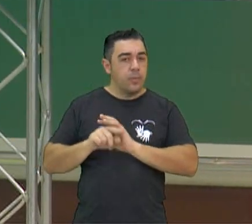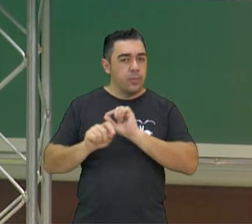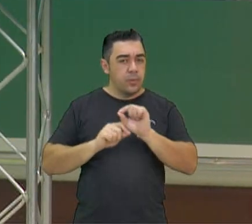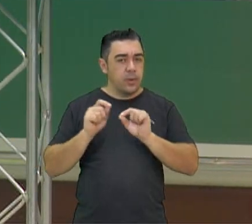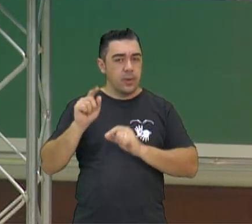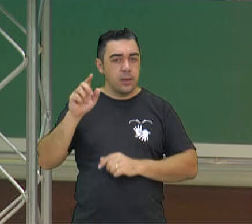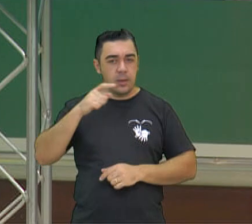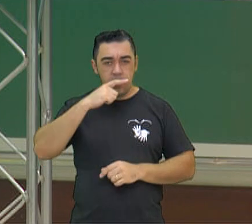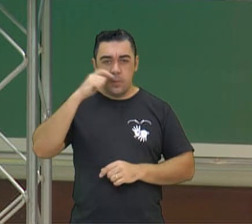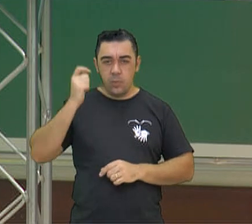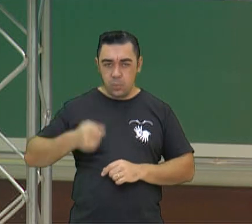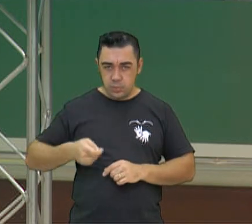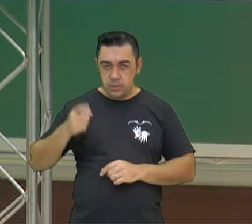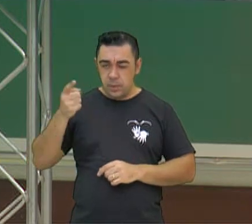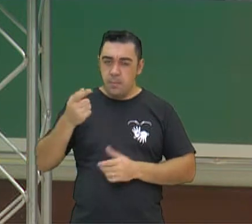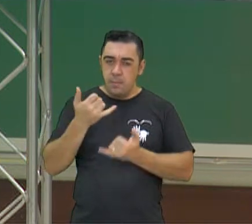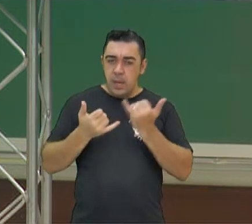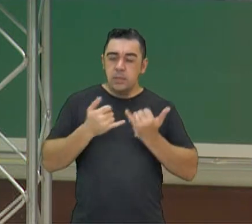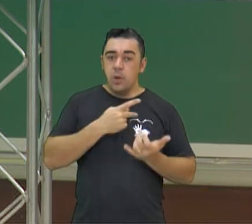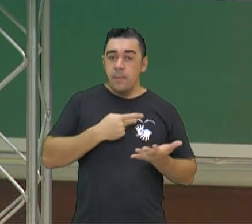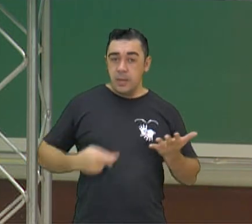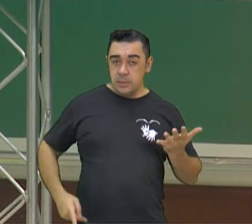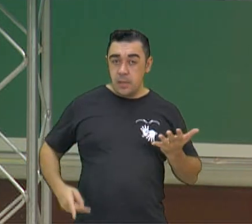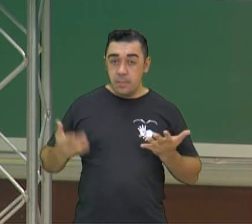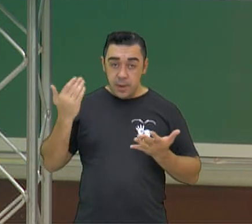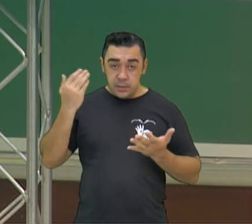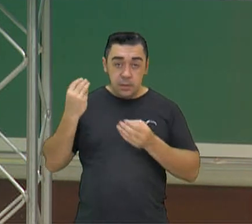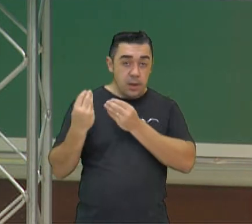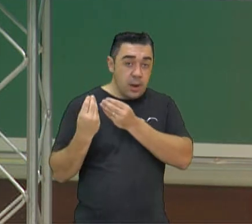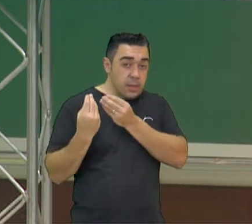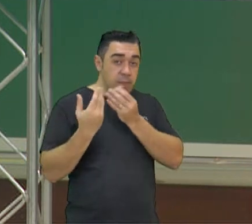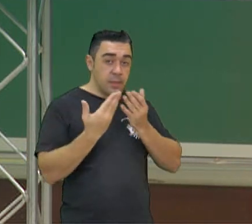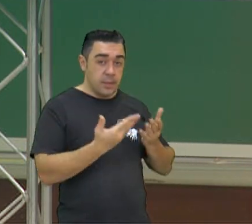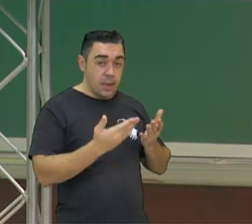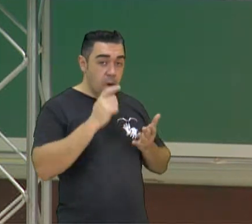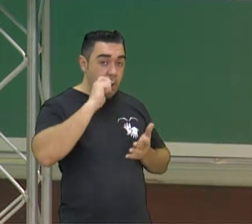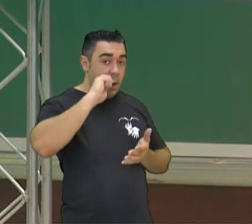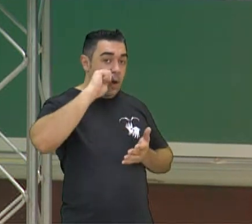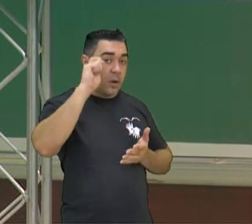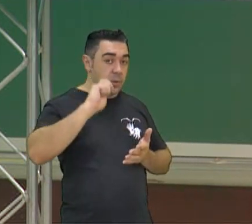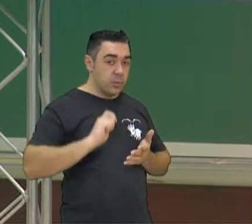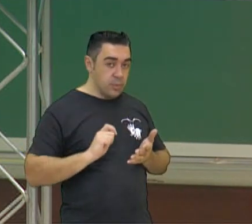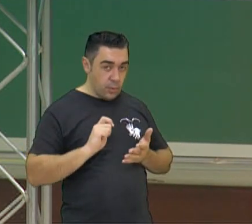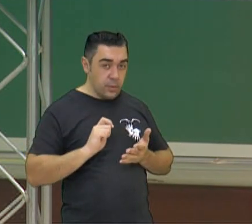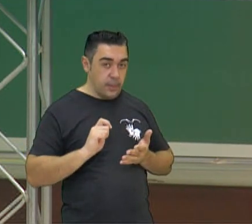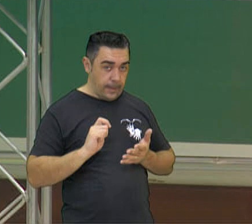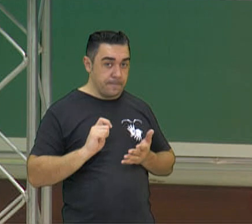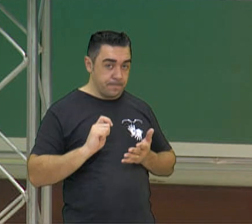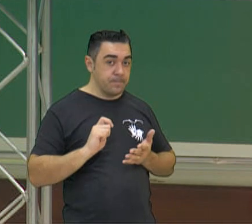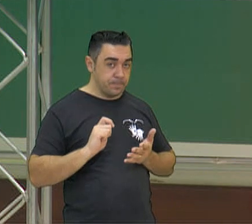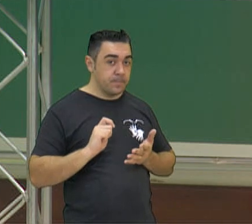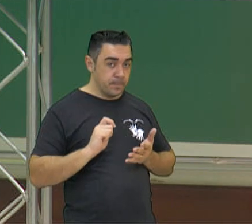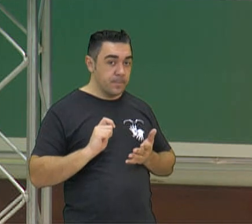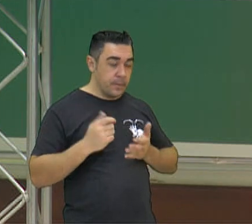claro, como se fosse o presidente da Rússia. Naquela época ele dá a Crimeia para o poder